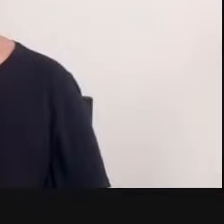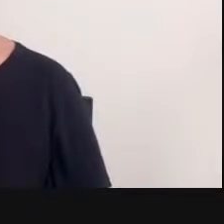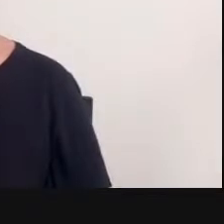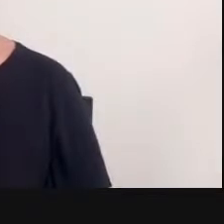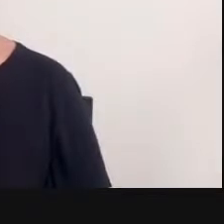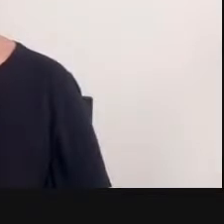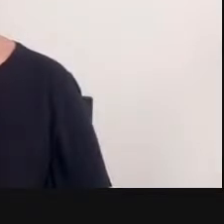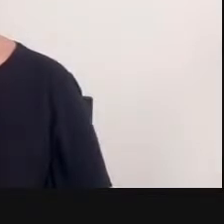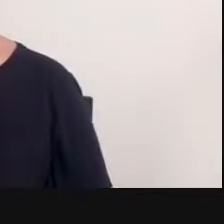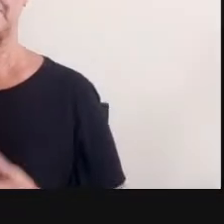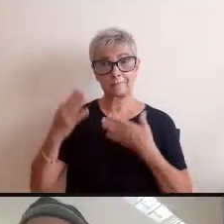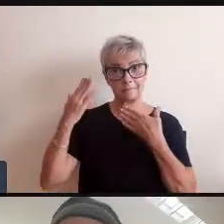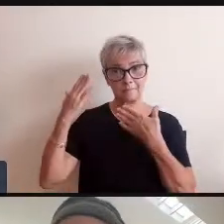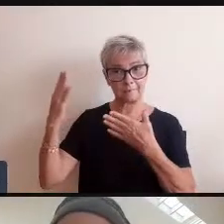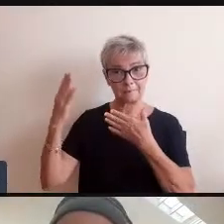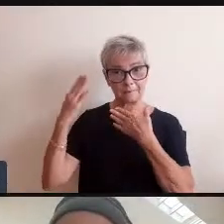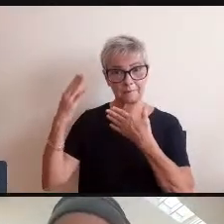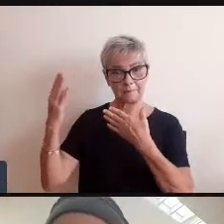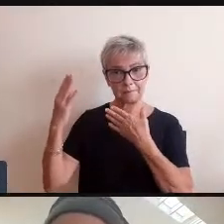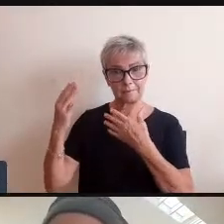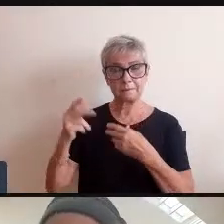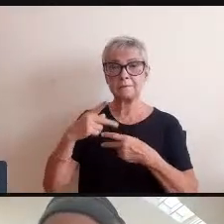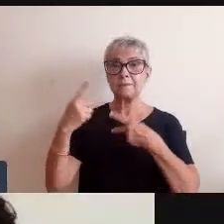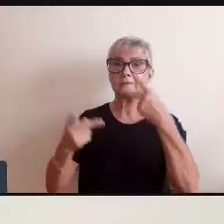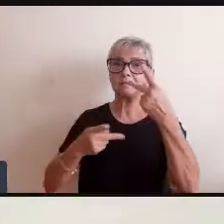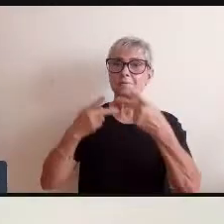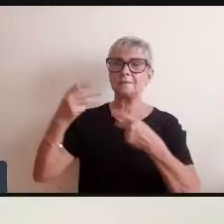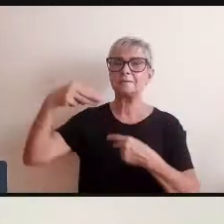agradecemos a fala da Maria Clara